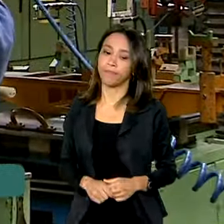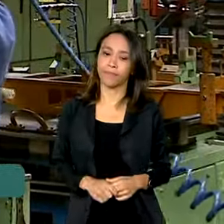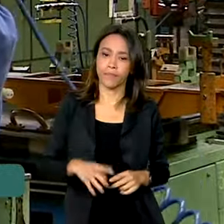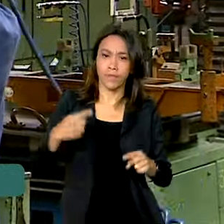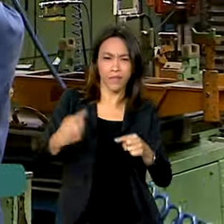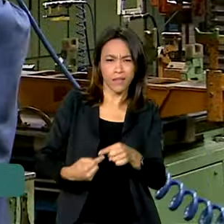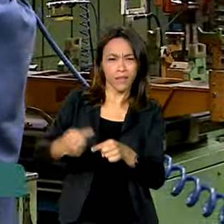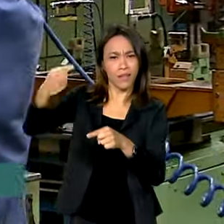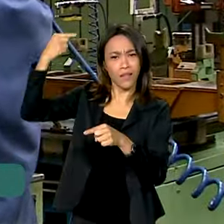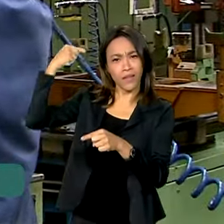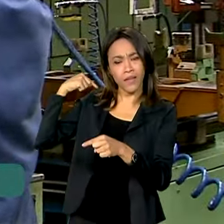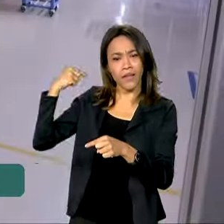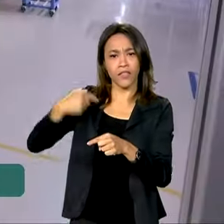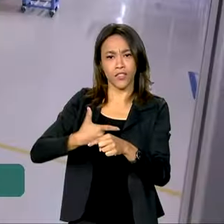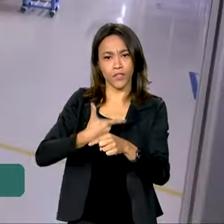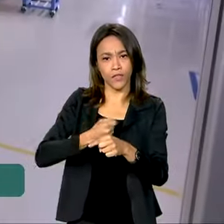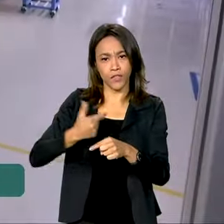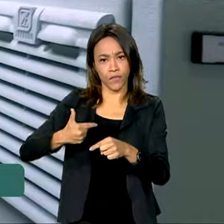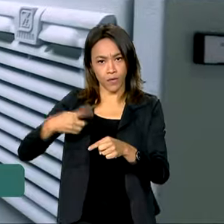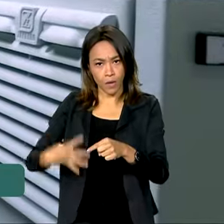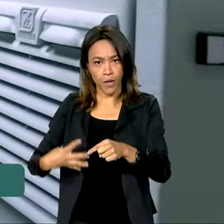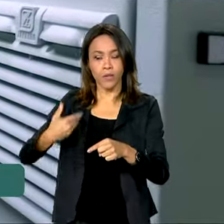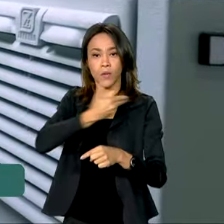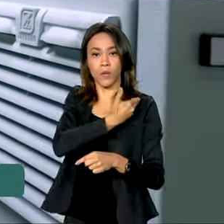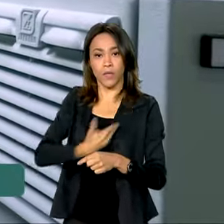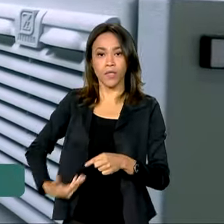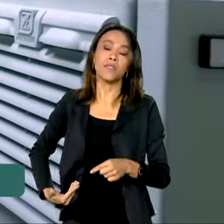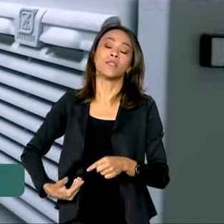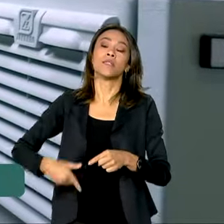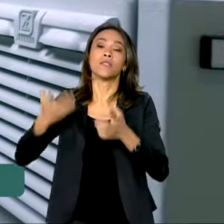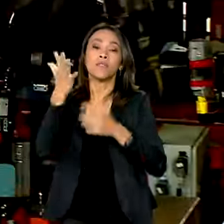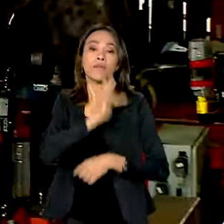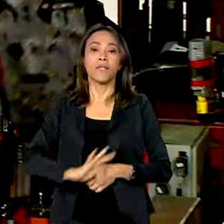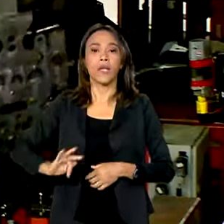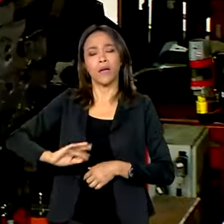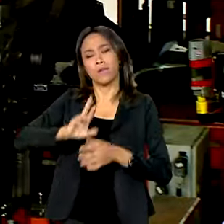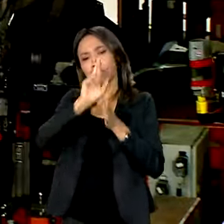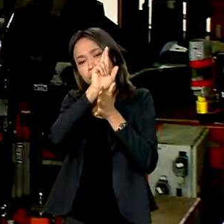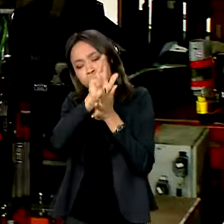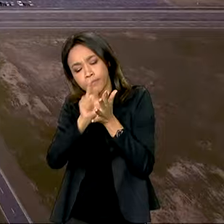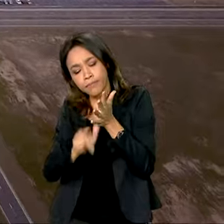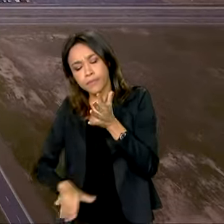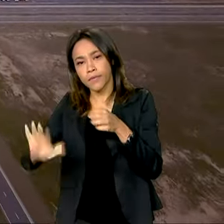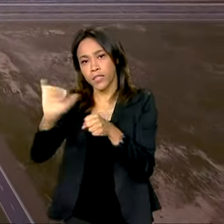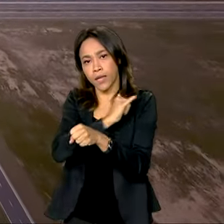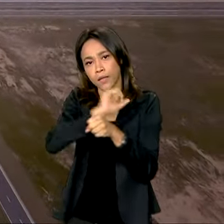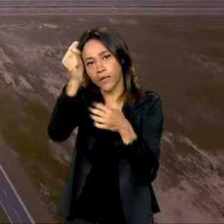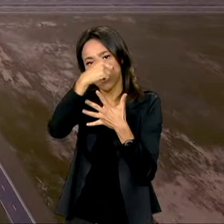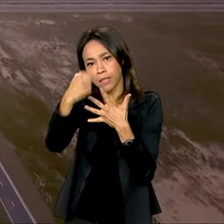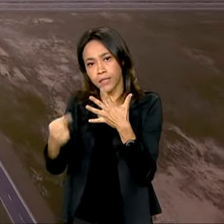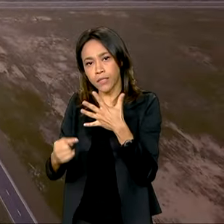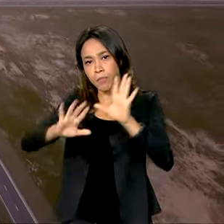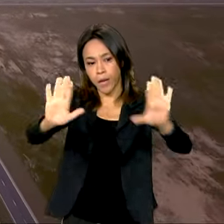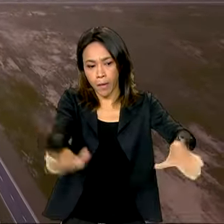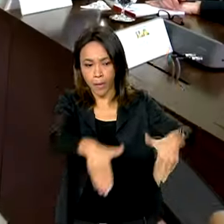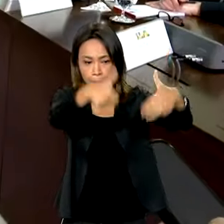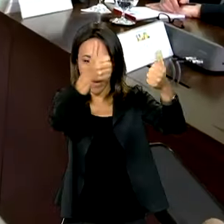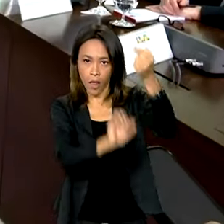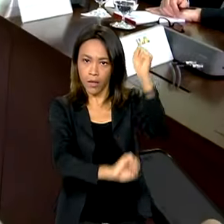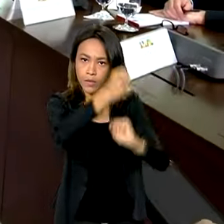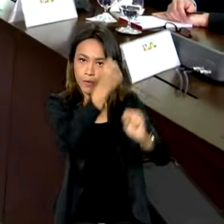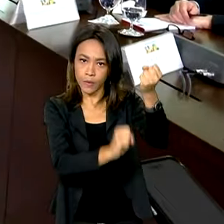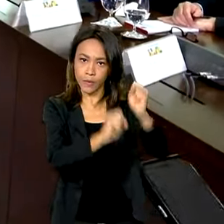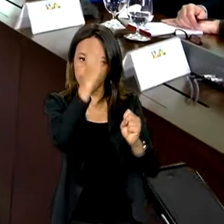Desde o início de 2024, o governo federal lançou uma série de medidas para modernizar o Parque Industrial Brasileiro.